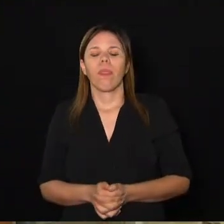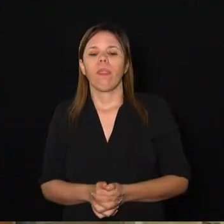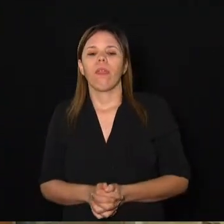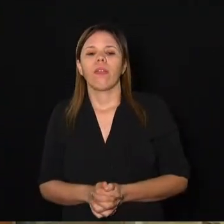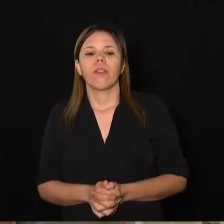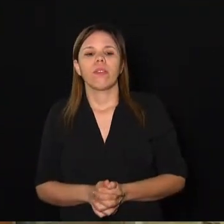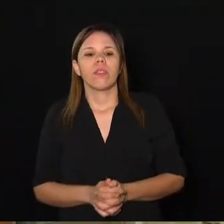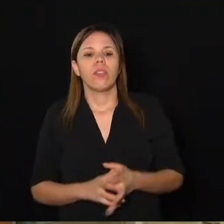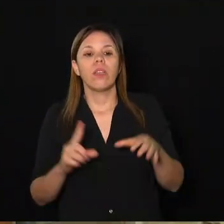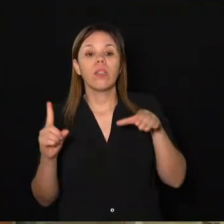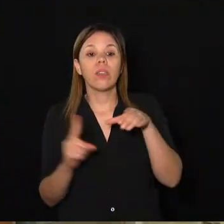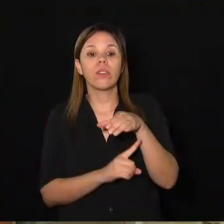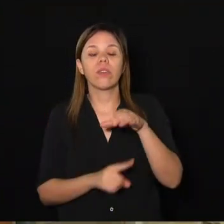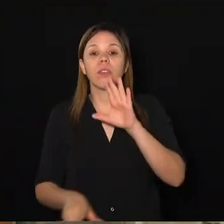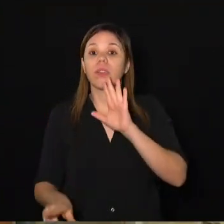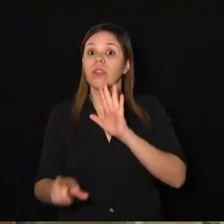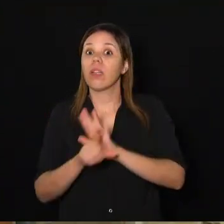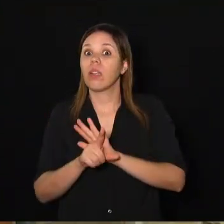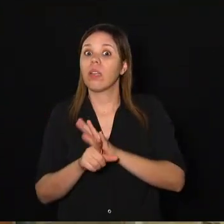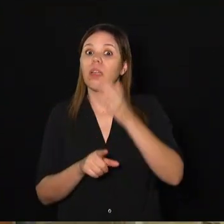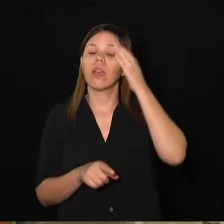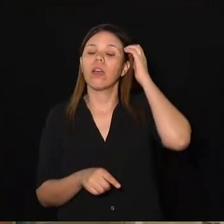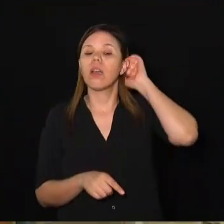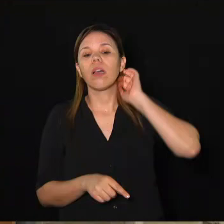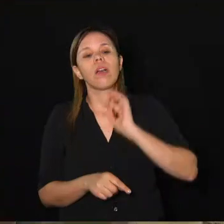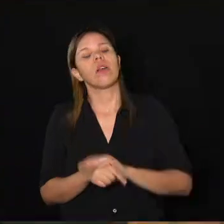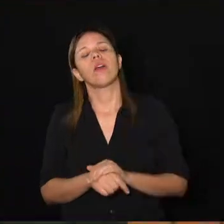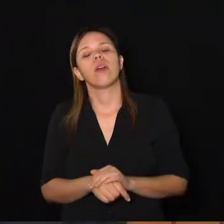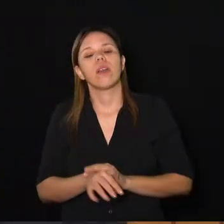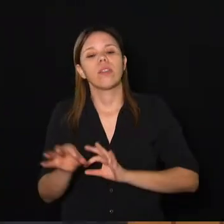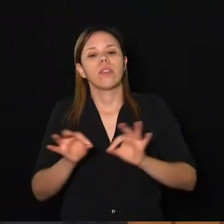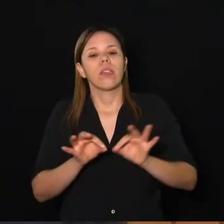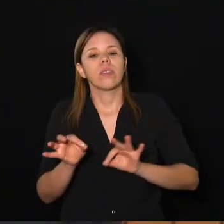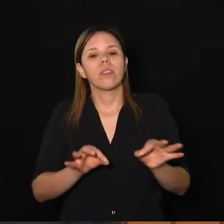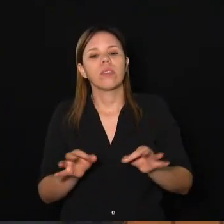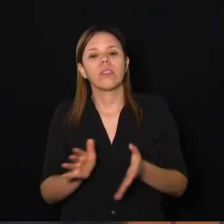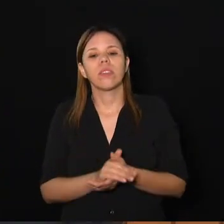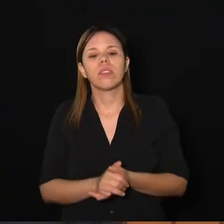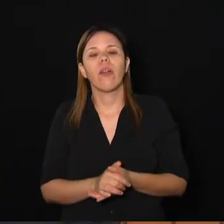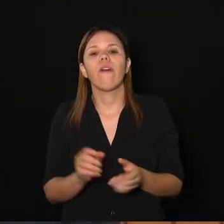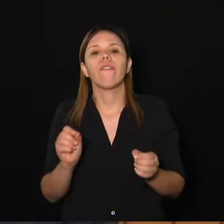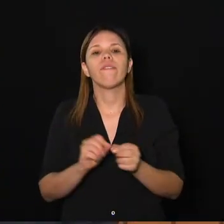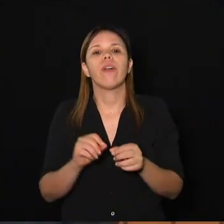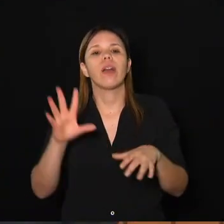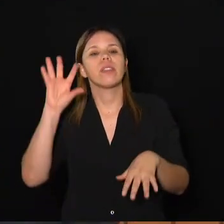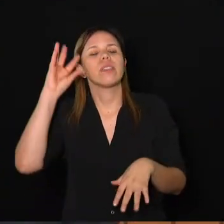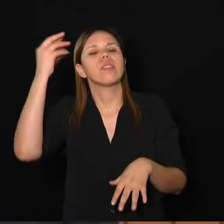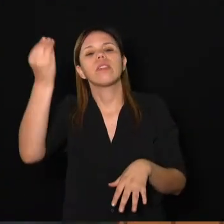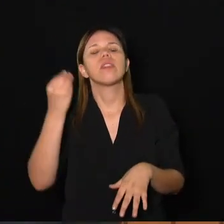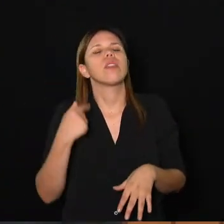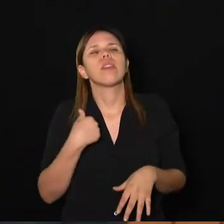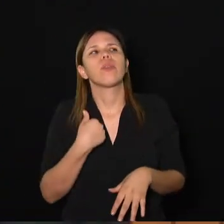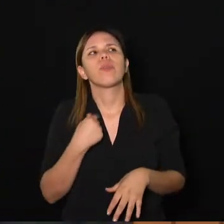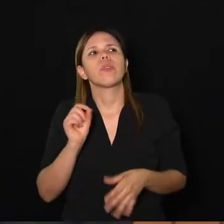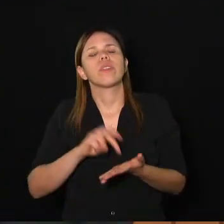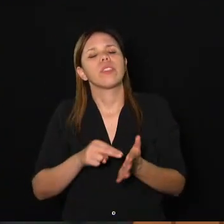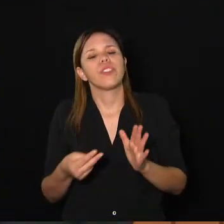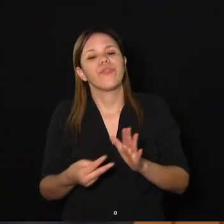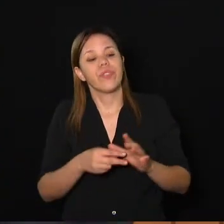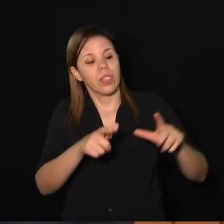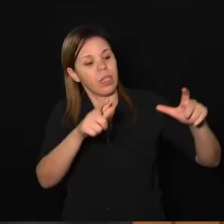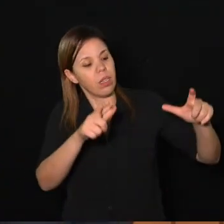consultório e como a lei está escrita como esse projeto de lei está escrito ele faz a entender que gabinete optométrico não seria